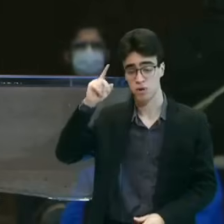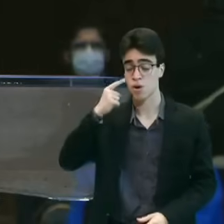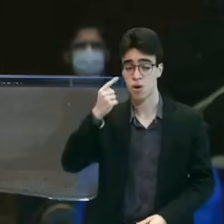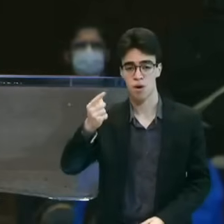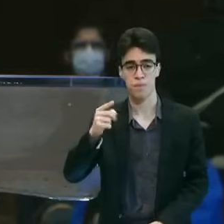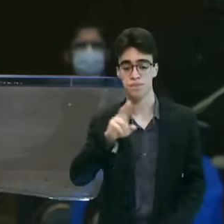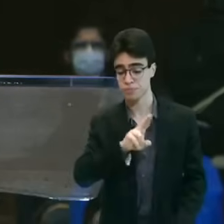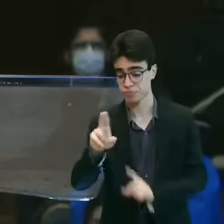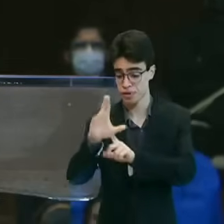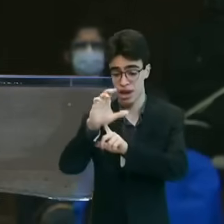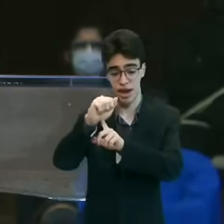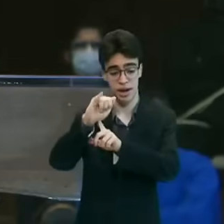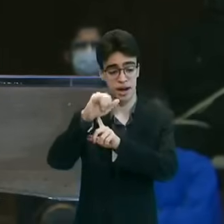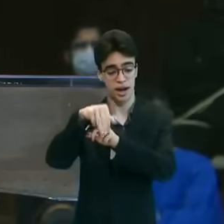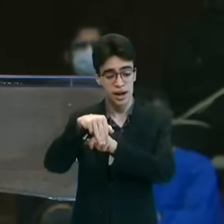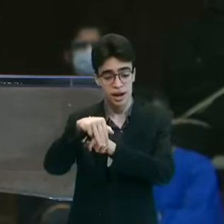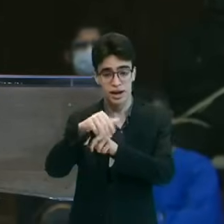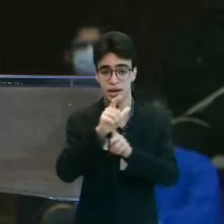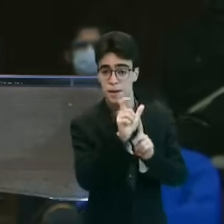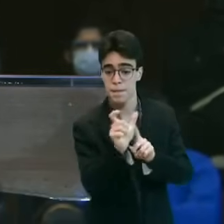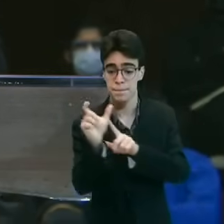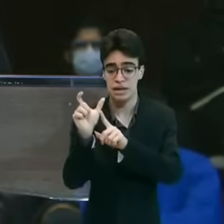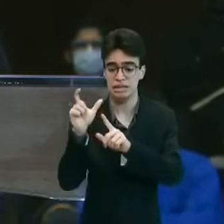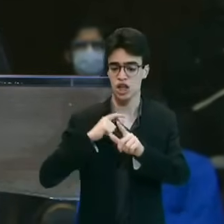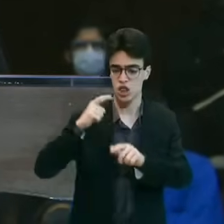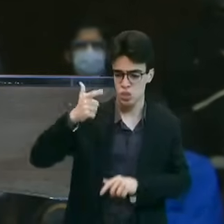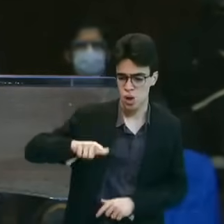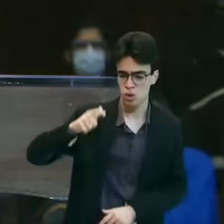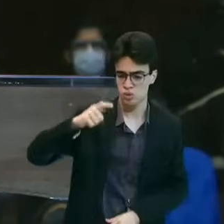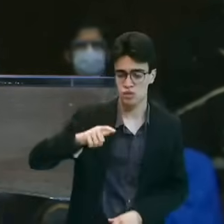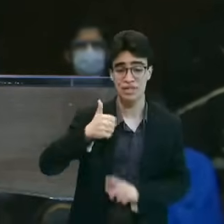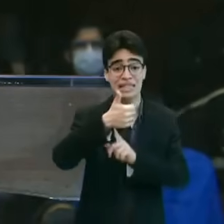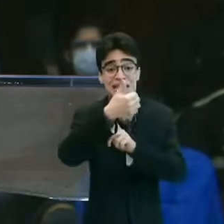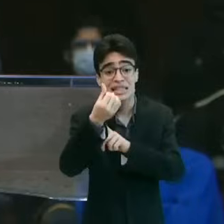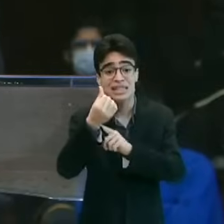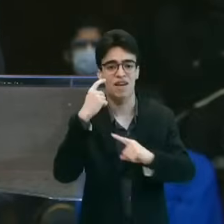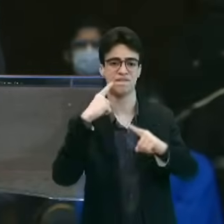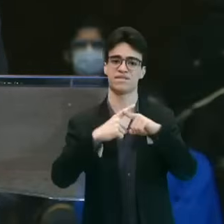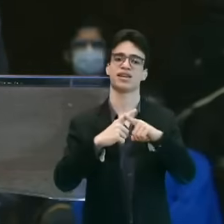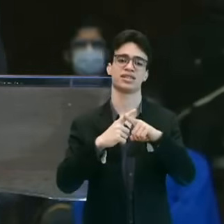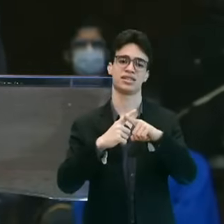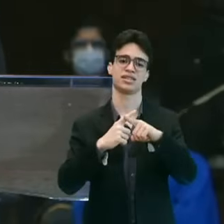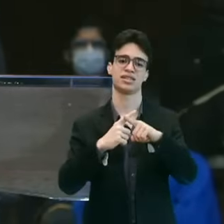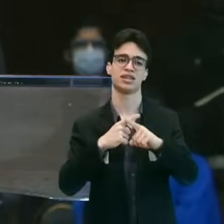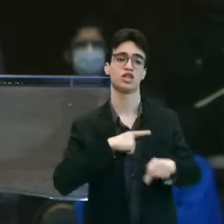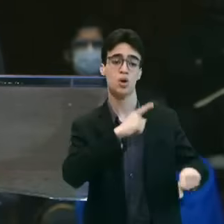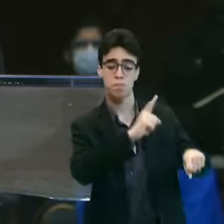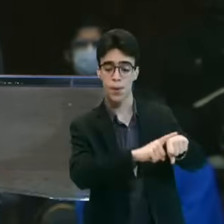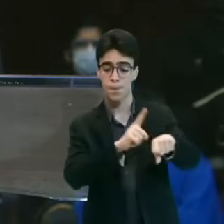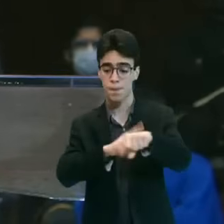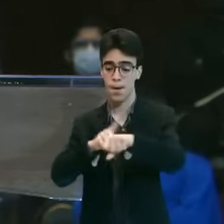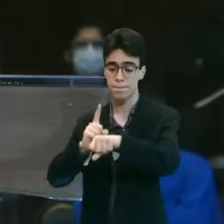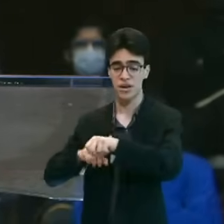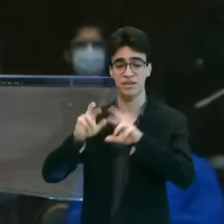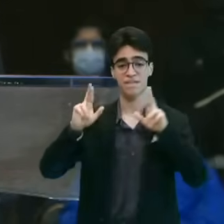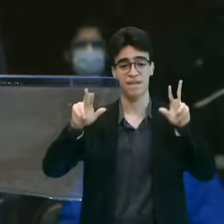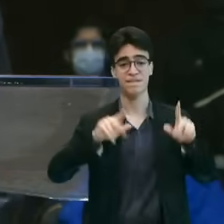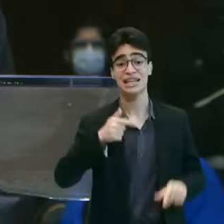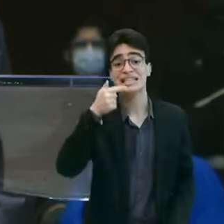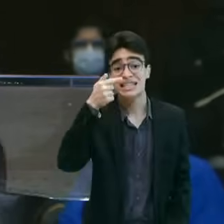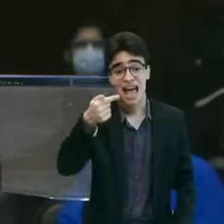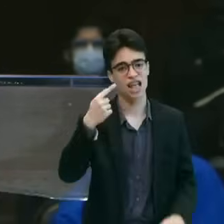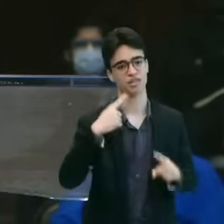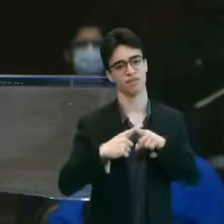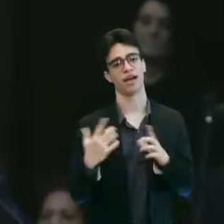o nome de Caim é citado 16 vezes, em 7 ocasiões diferentes.